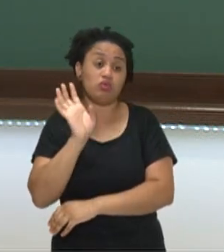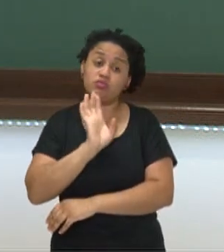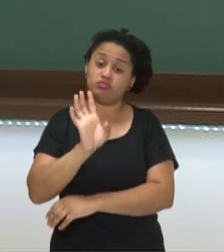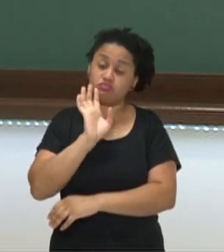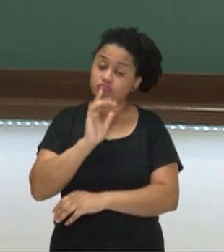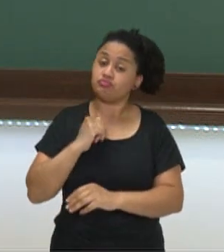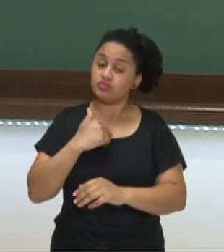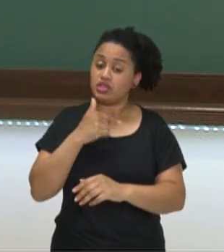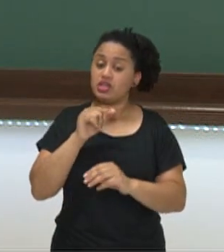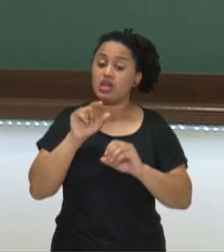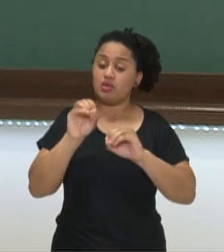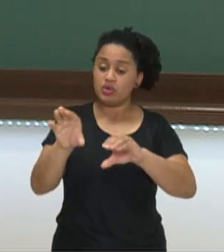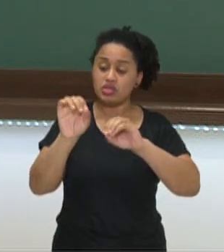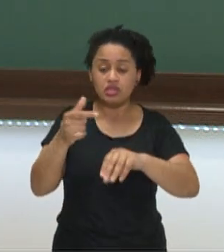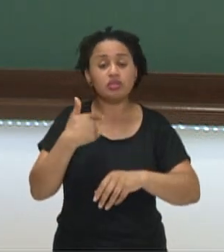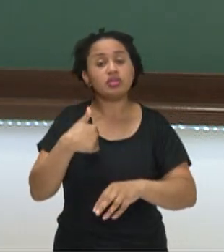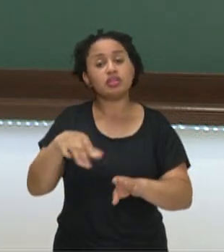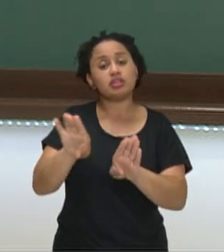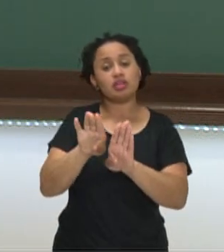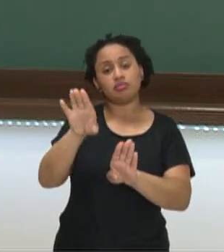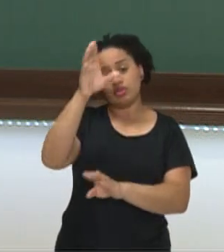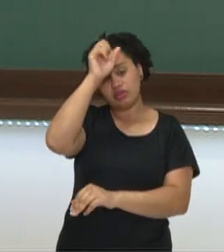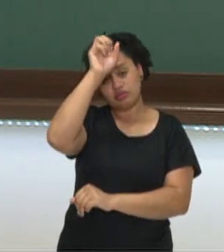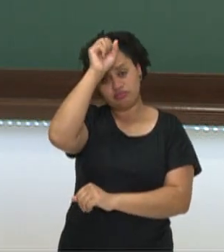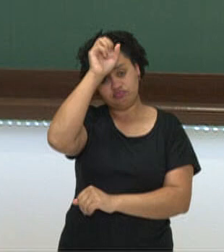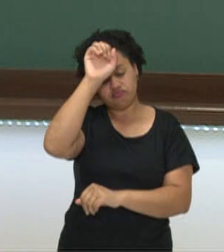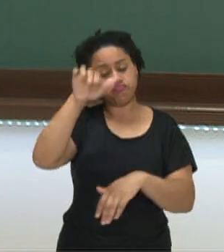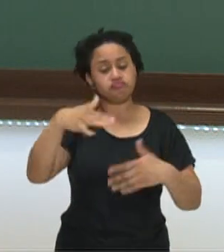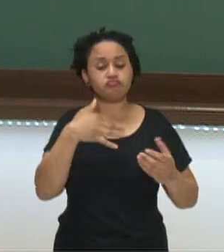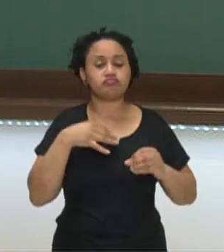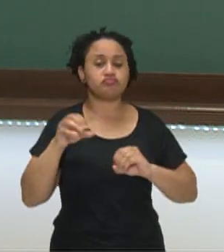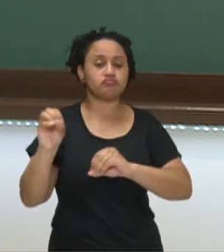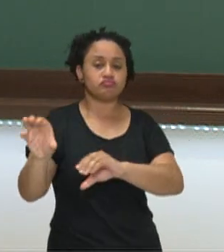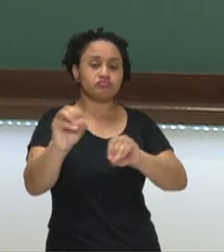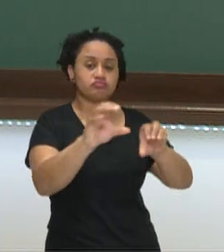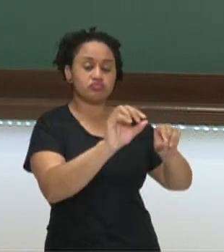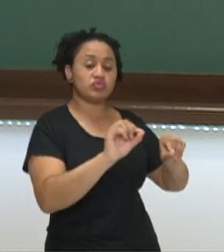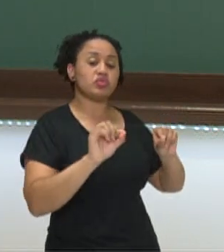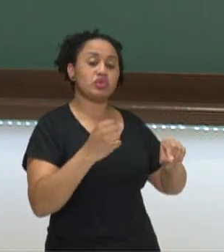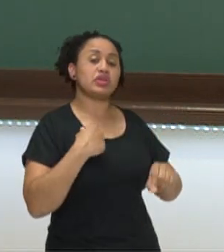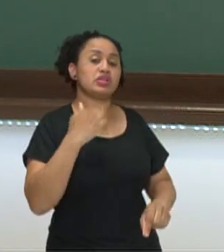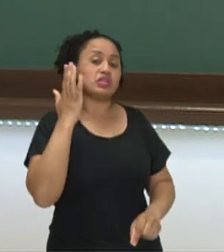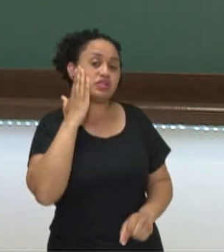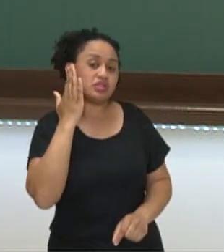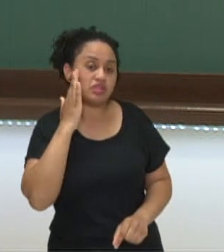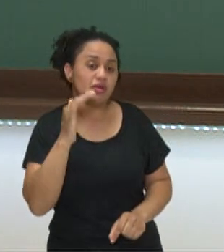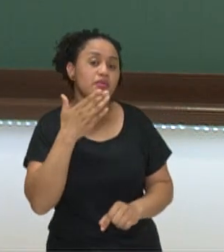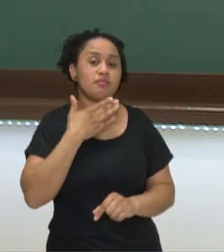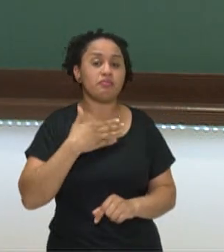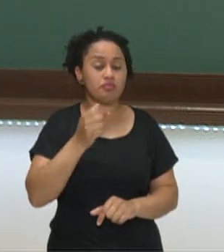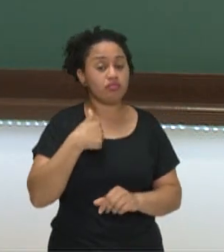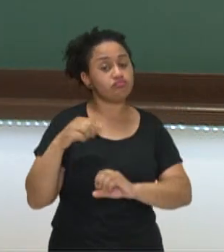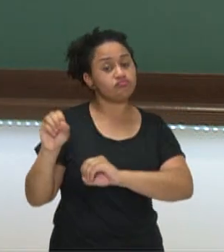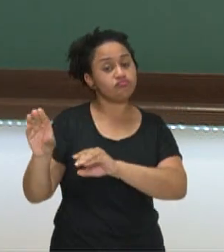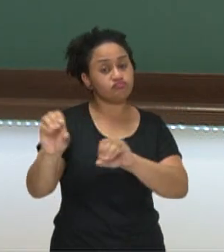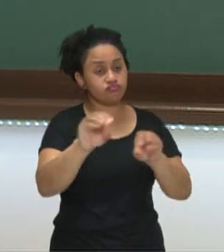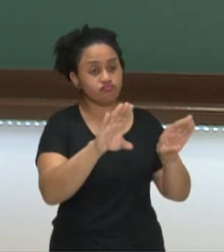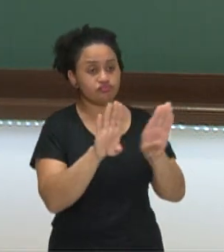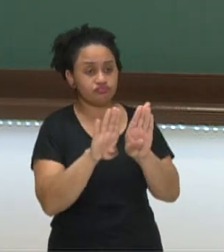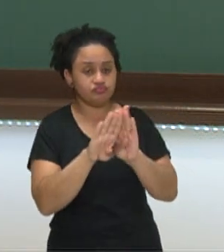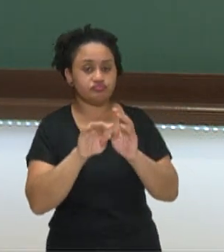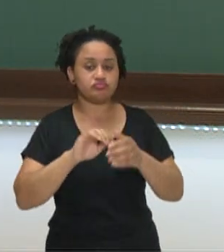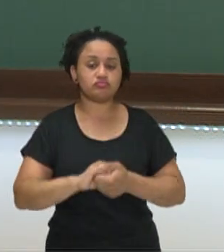Esse aprender ensinando, né? Vamos ensinar os outros aquilo que a gente sabe de melhor. Então aqui, ó, praticar